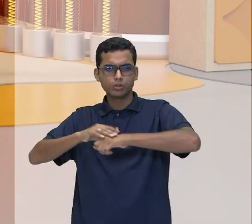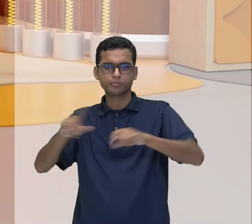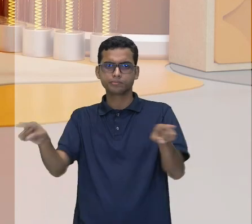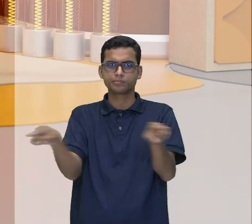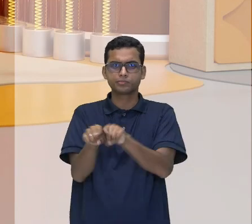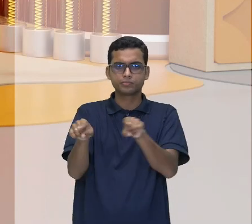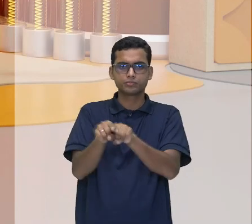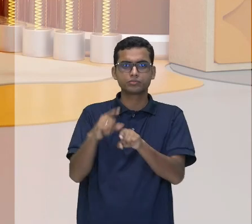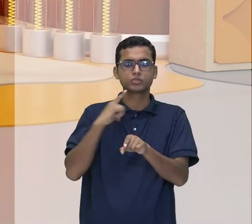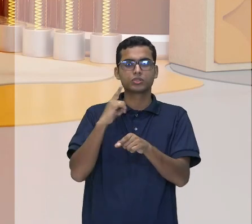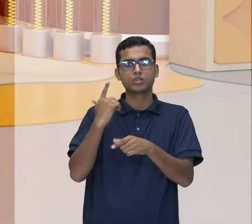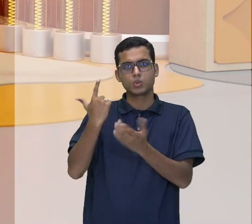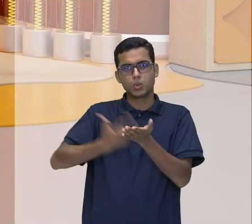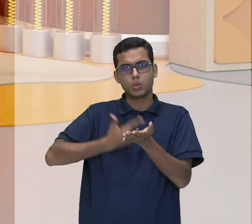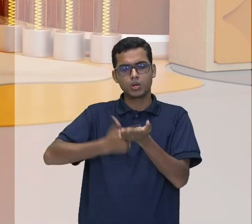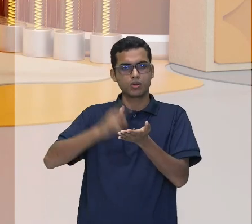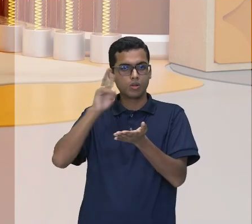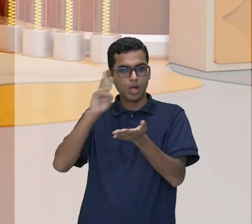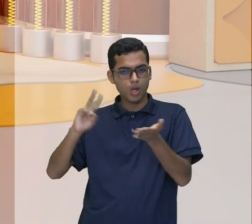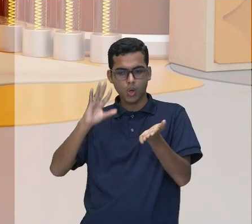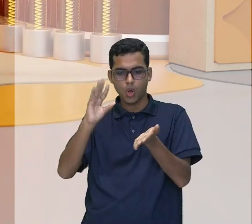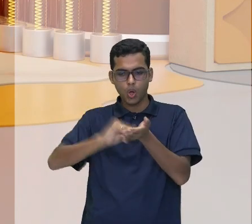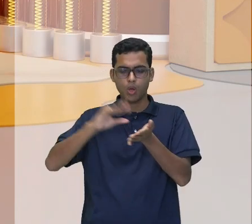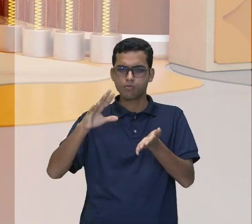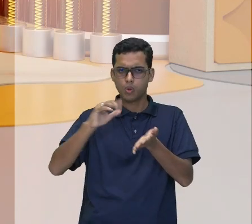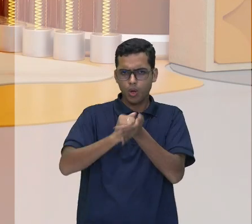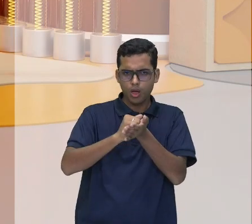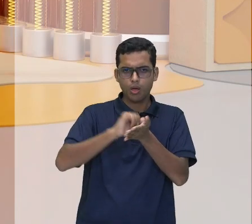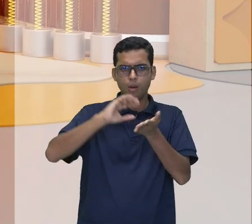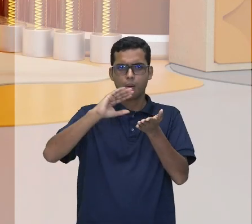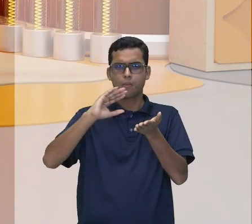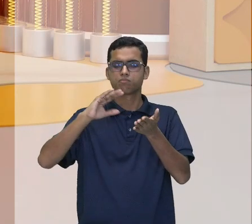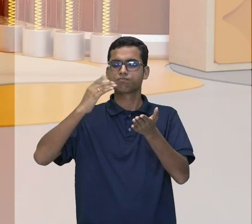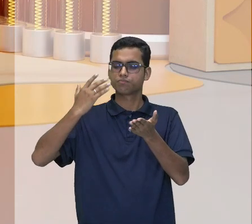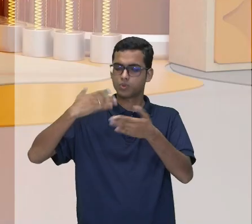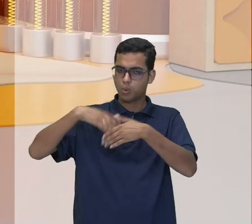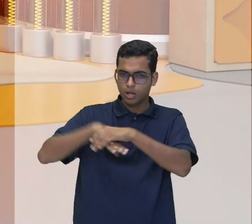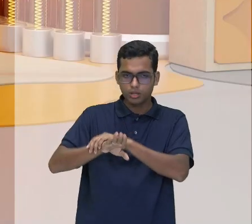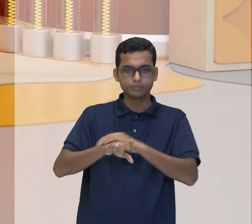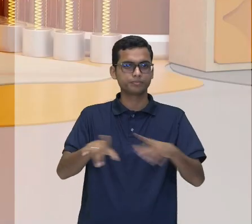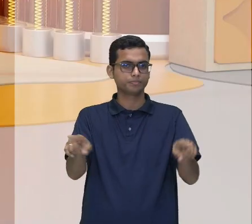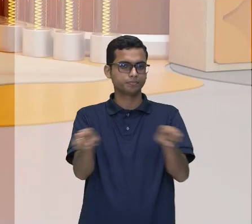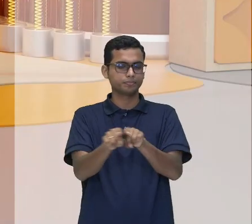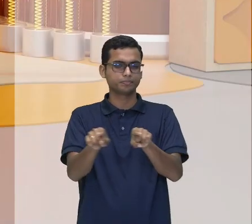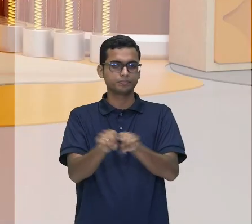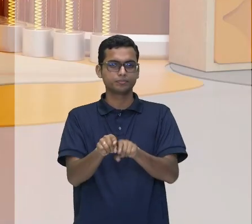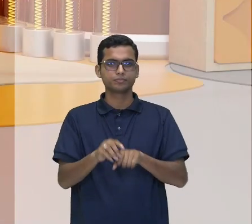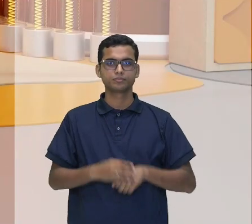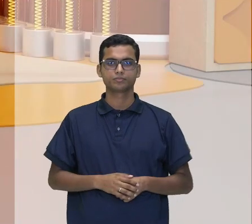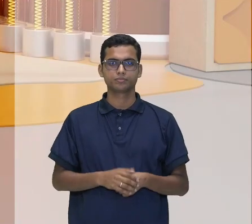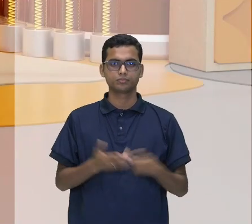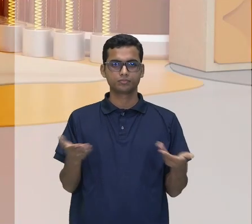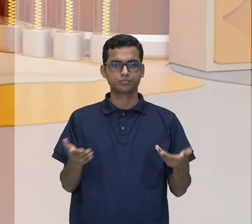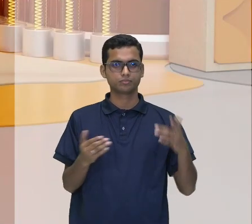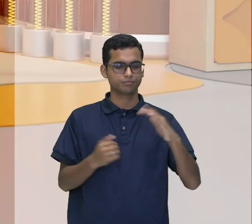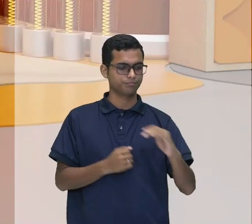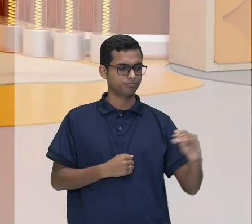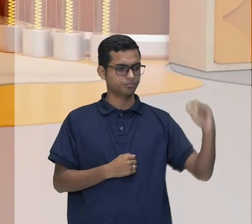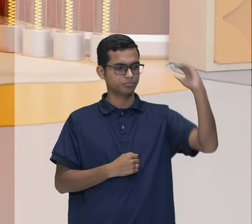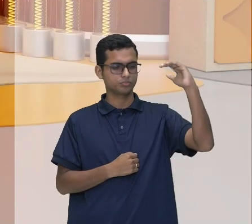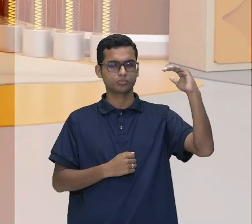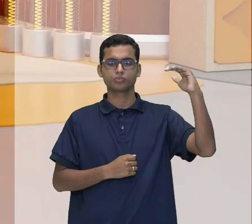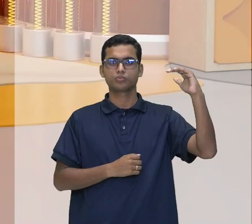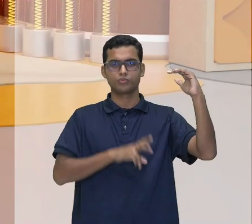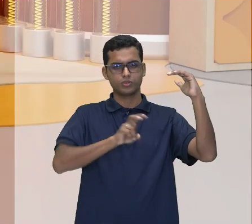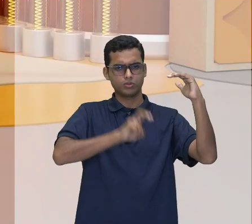dessa sociedade. O nosso próximo personagem, né, desse sistema social é justamente o imperador, que,